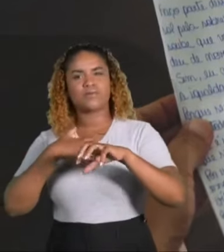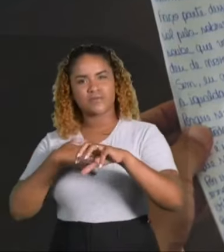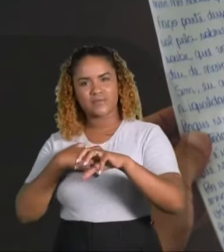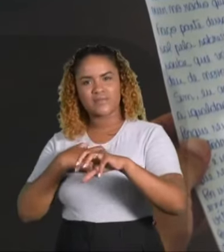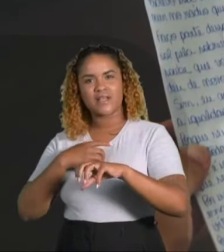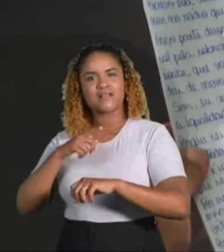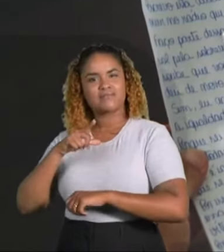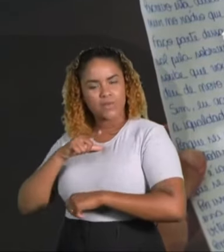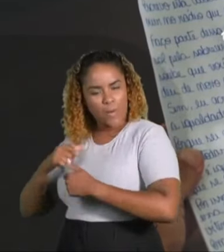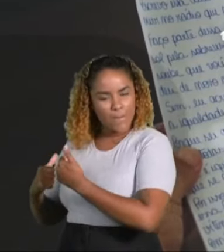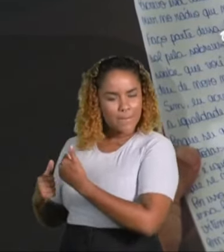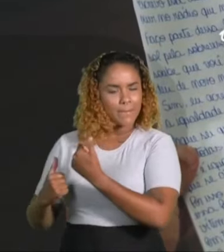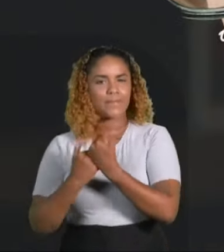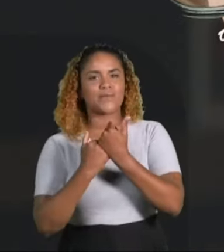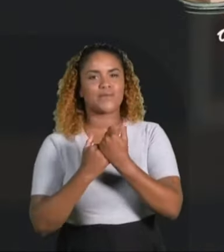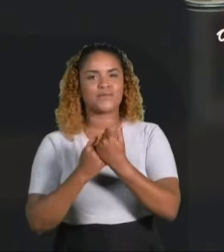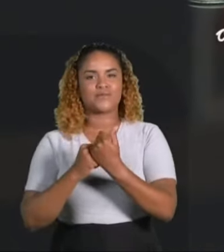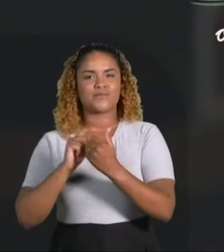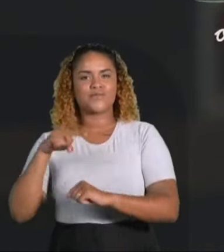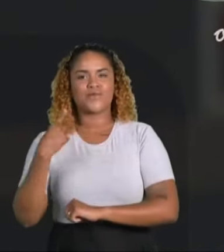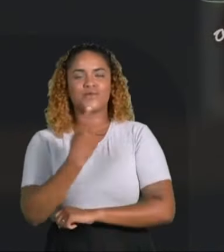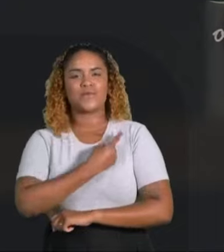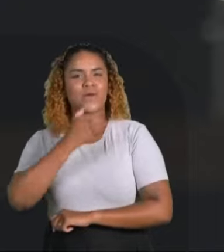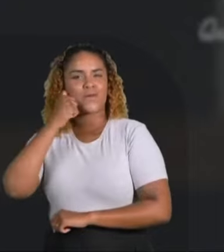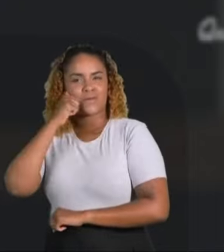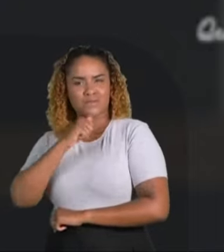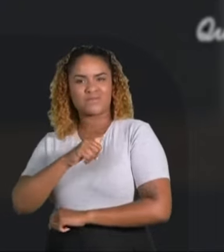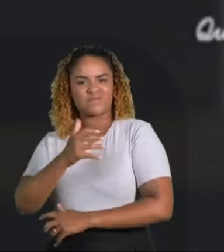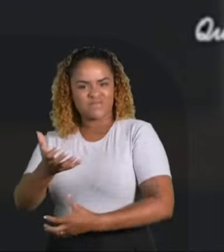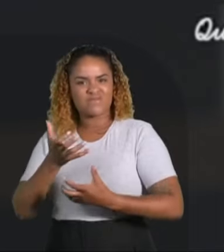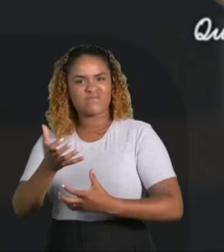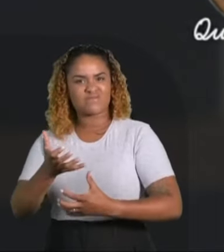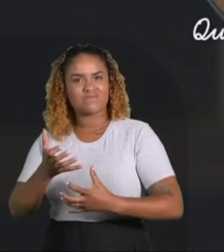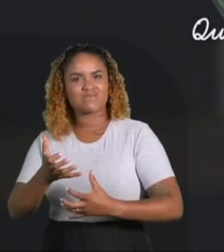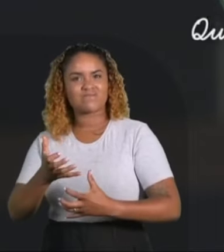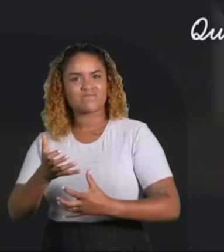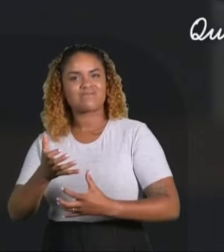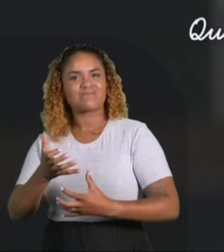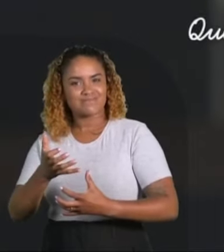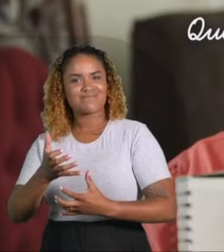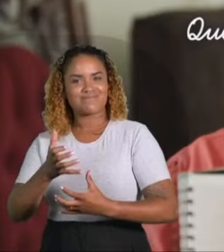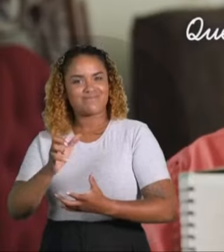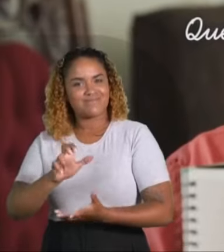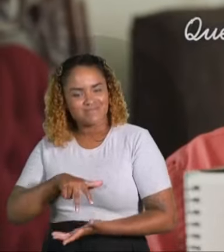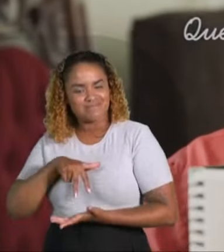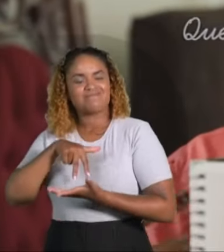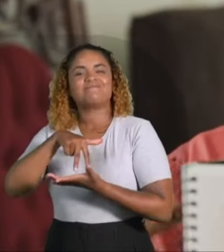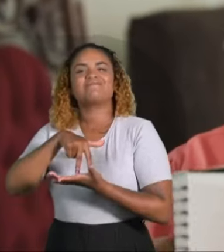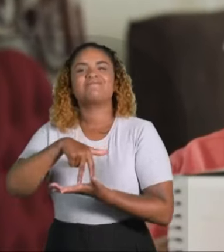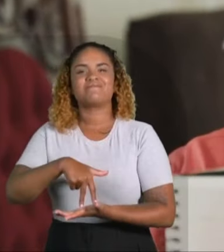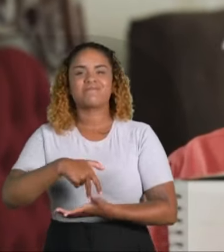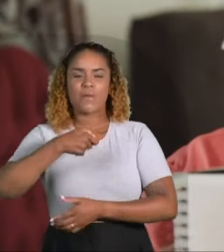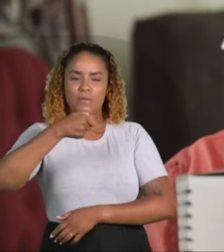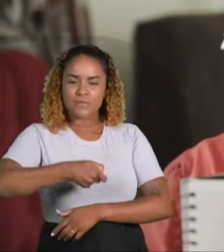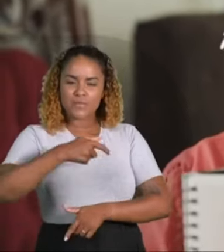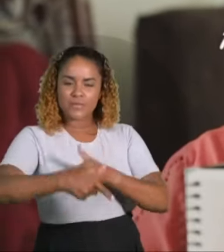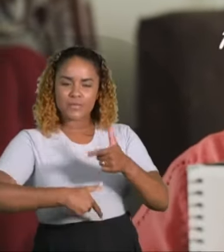filho ofereça apoio às mulheres que querem fazer alguma coisa